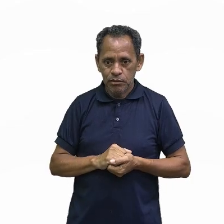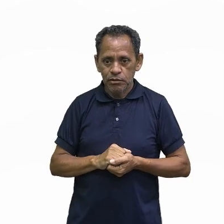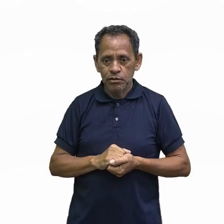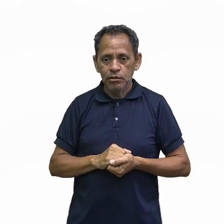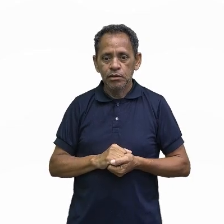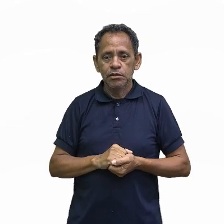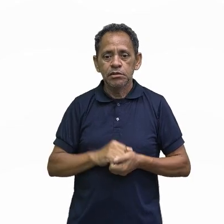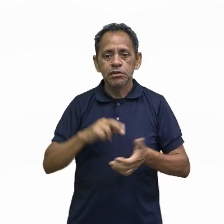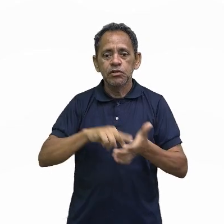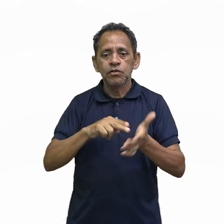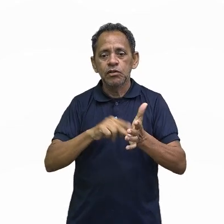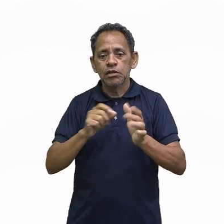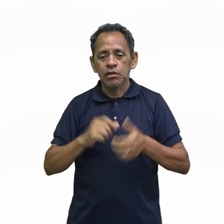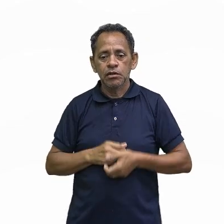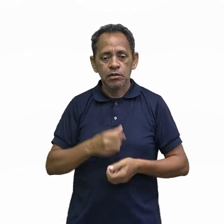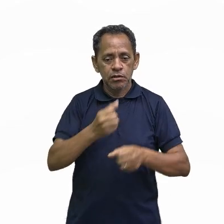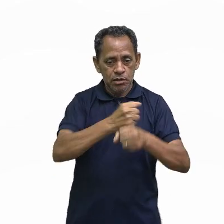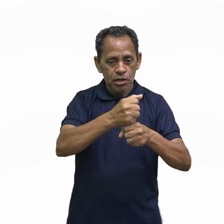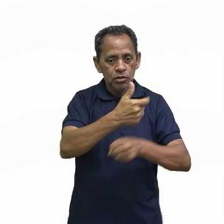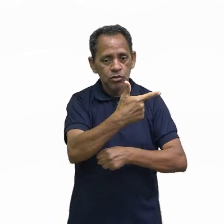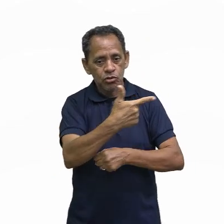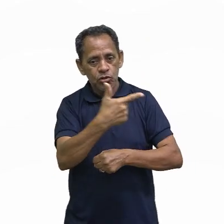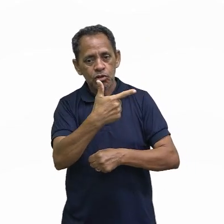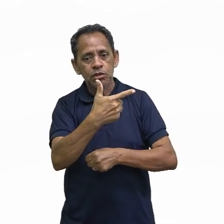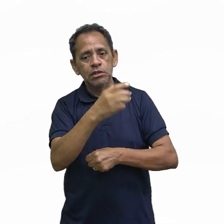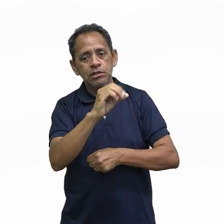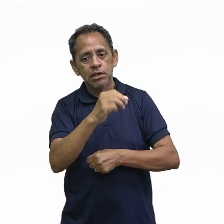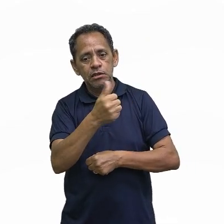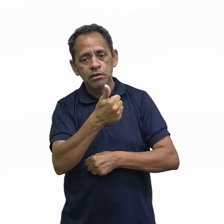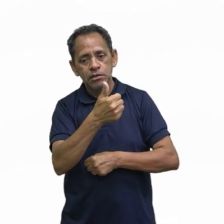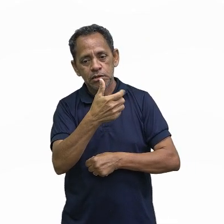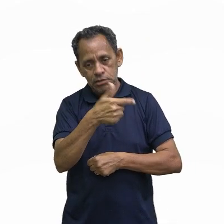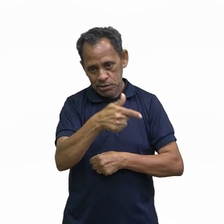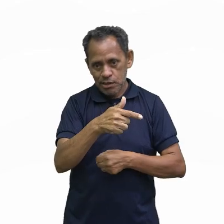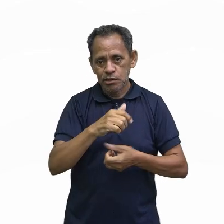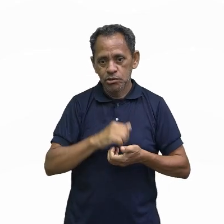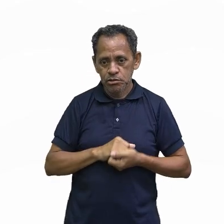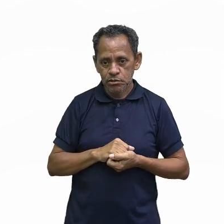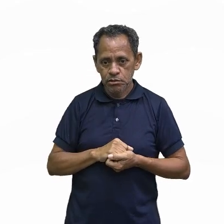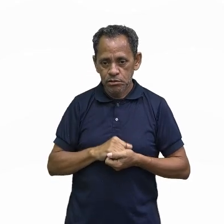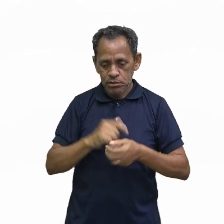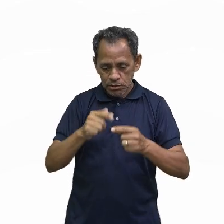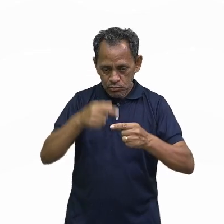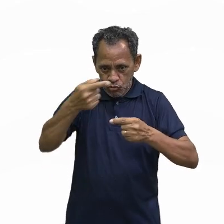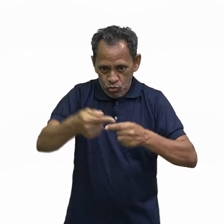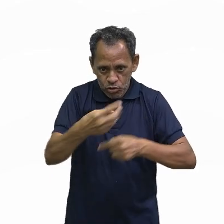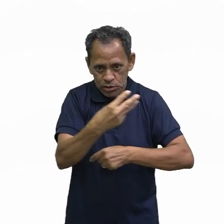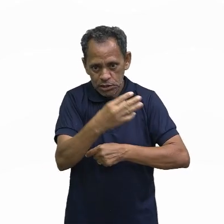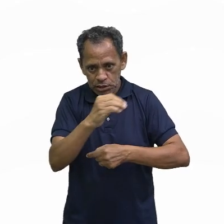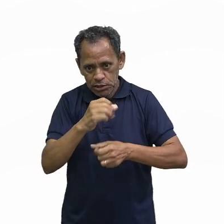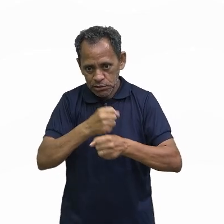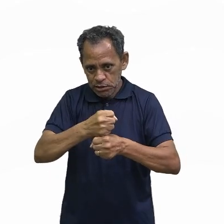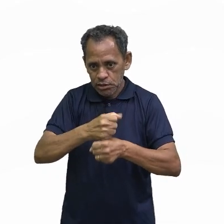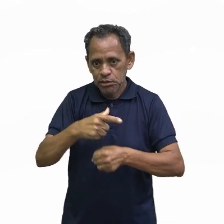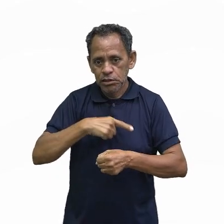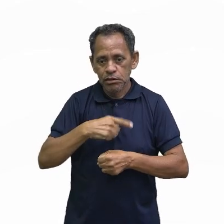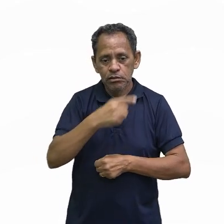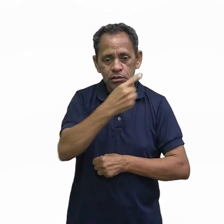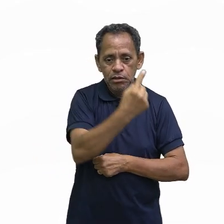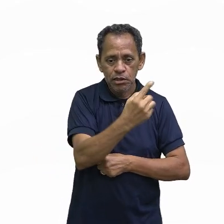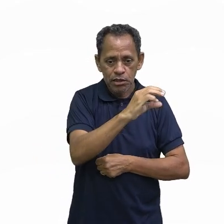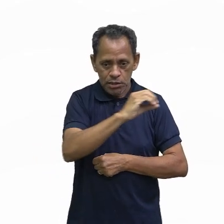que em 2017, né, que se passaram os primeiros 30 anos, a gente que tinha 100%, agora tem